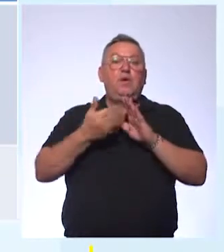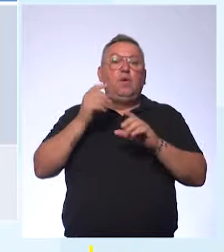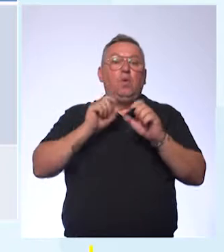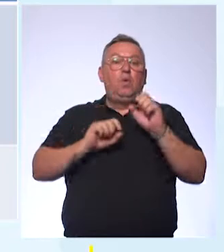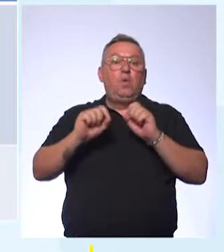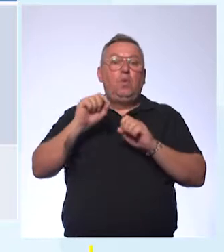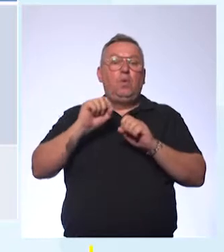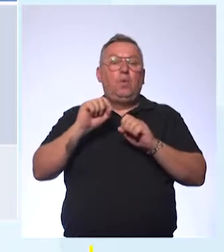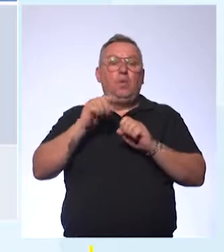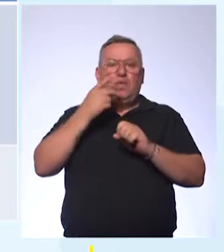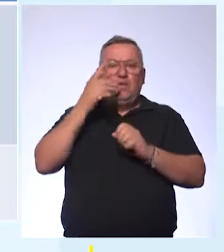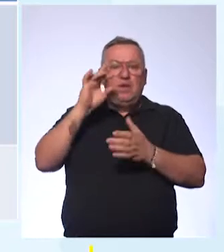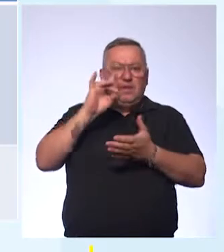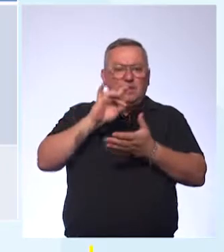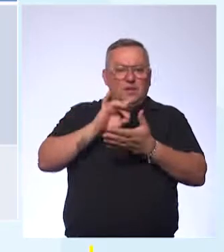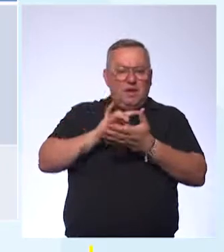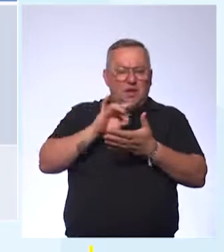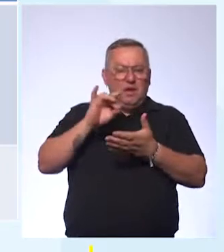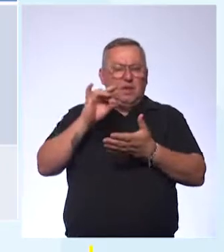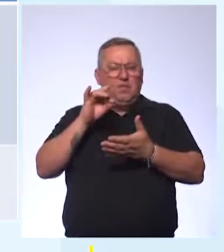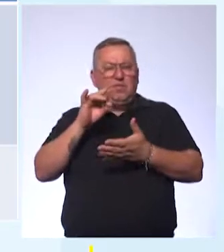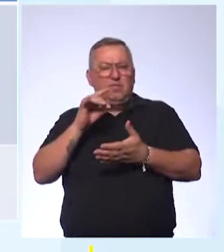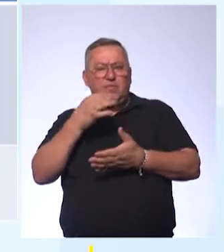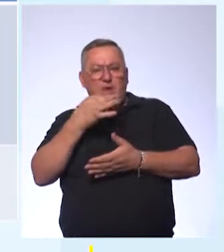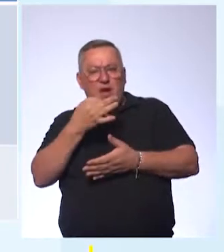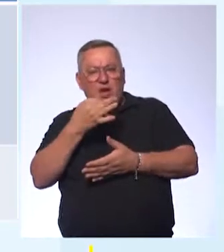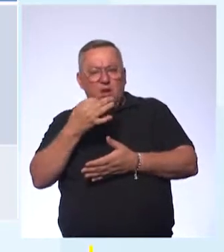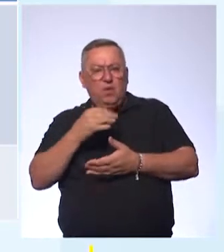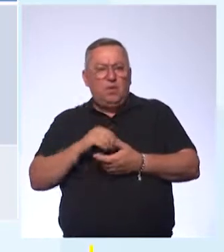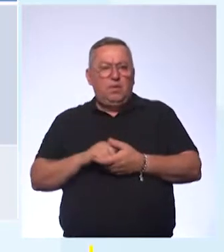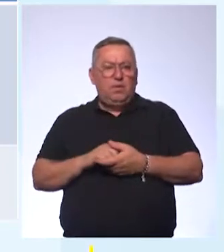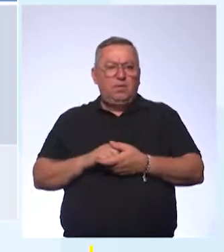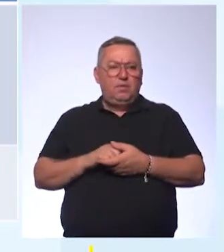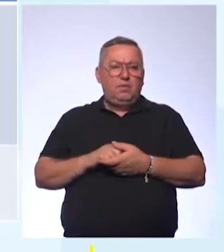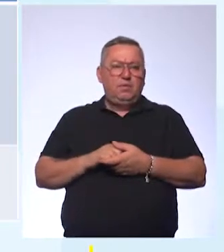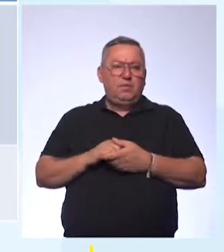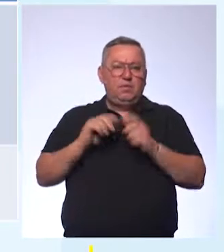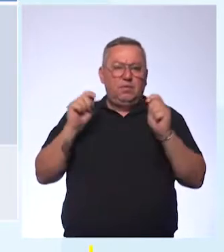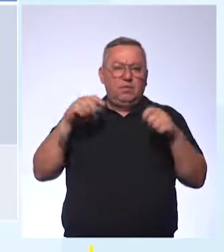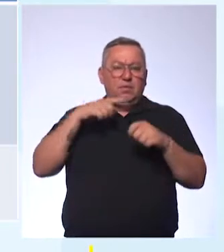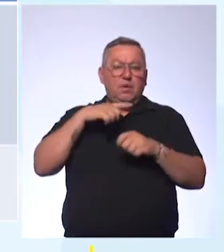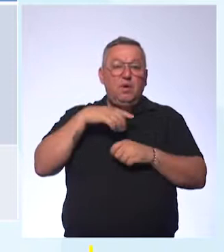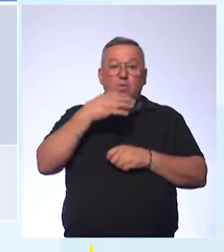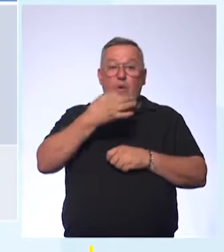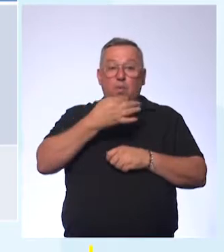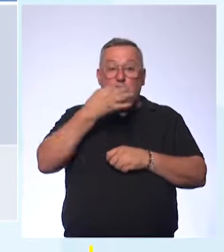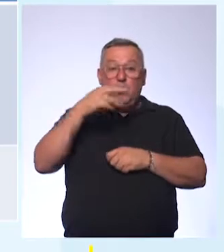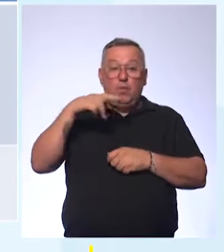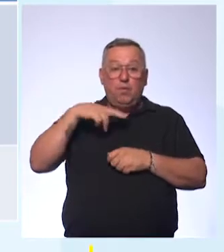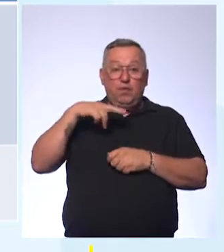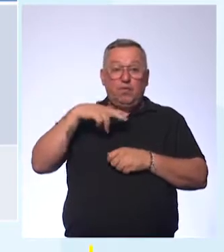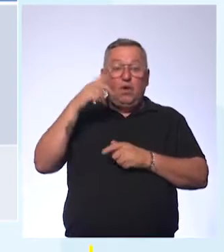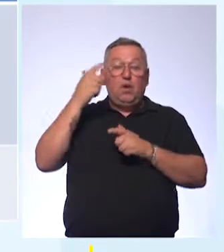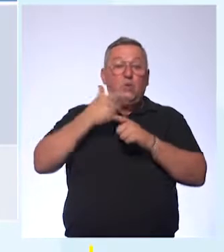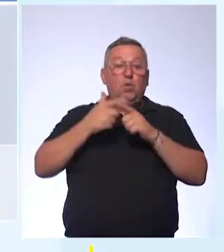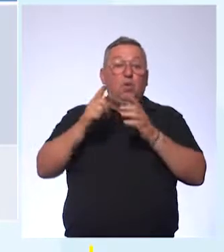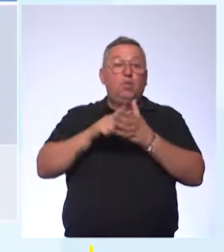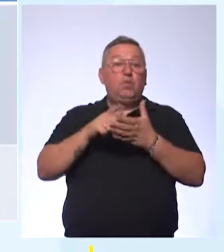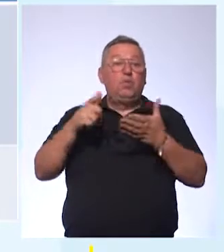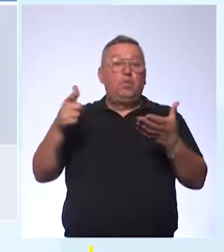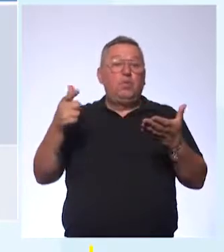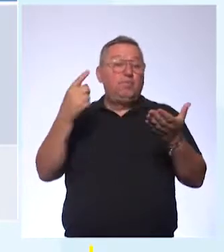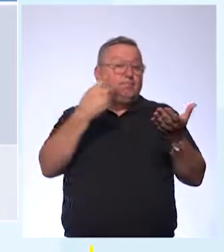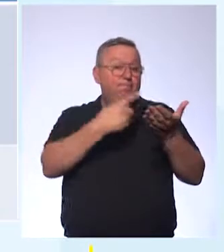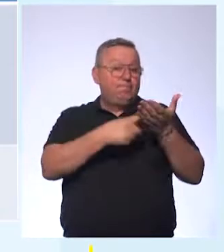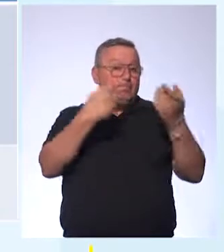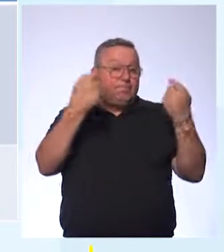o que condiz, a frase que condiz com o que eu acabei de ler. Essa afirmação contém apenas uma opinião pessoal sobre o jornal. Para confirmar